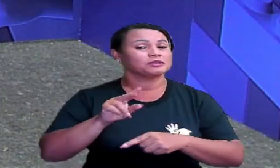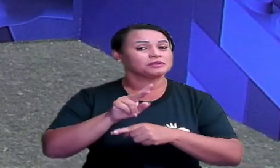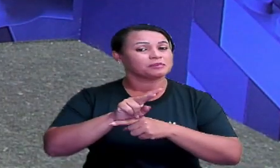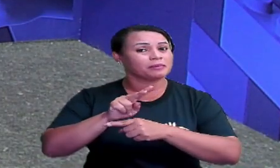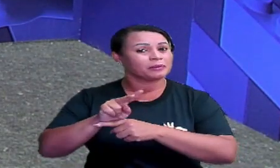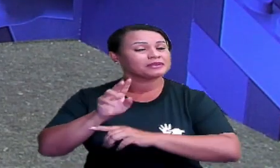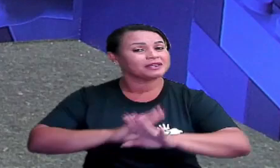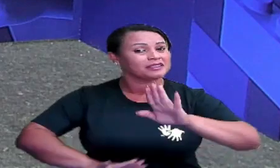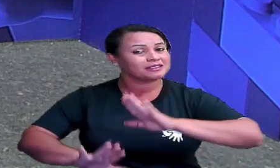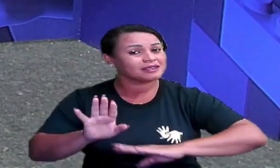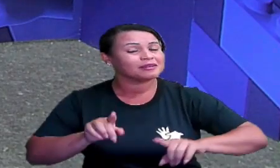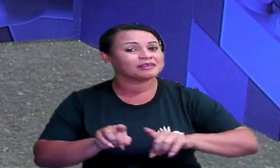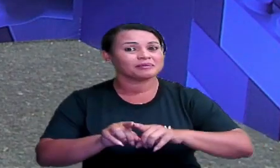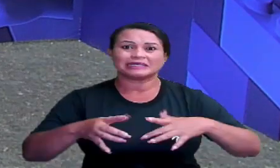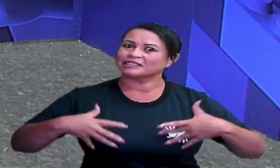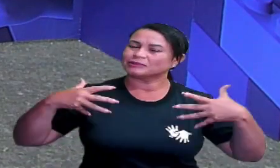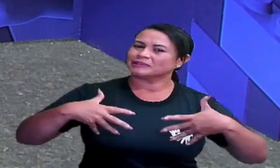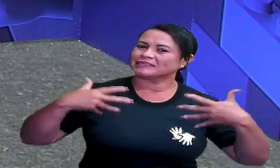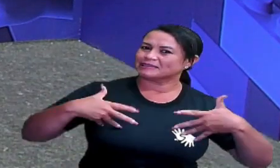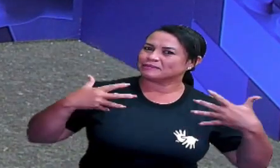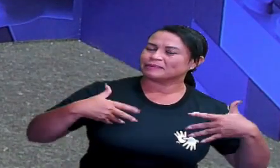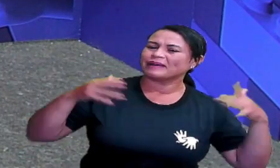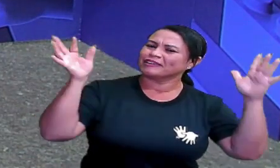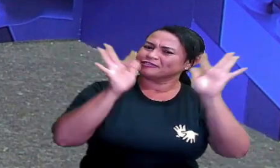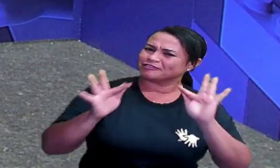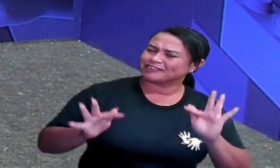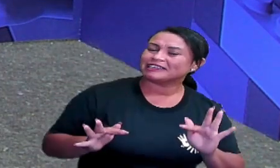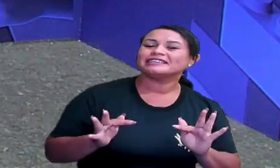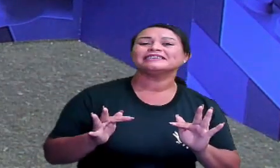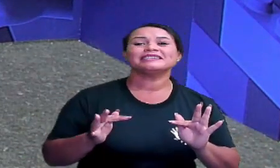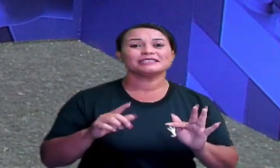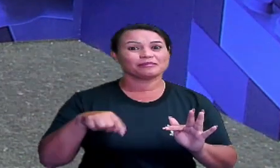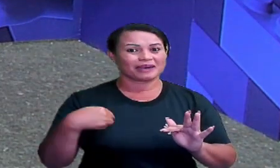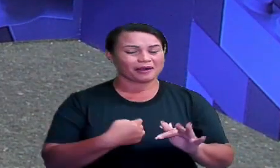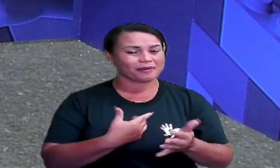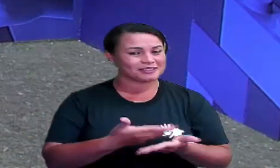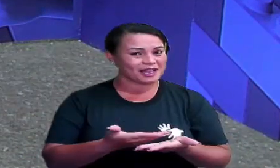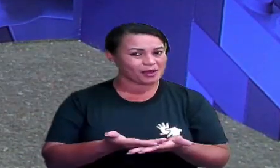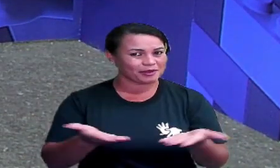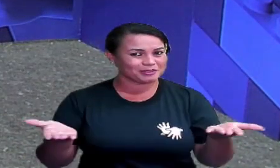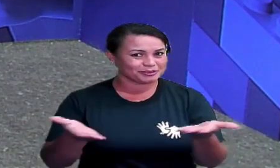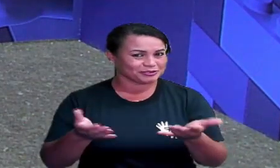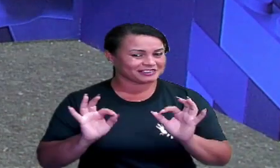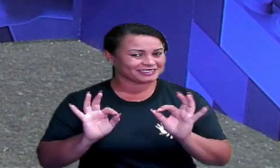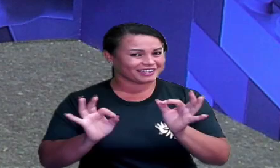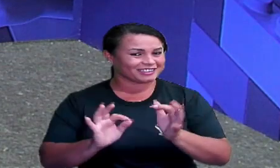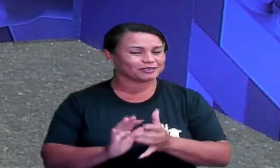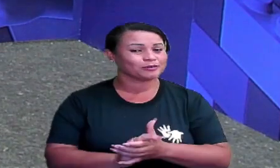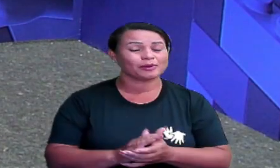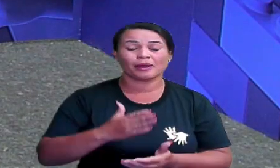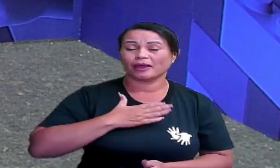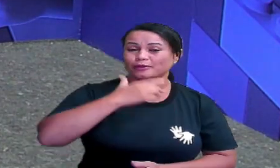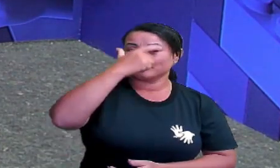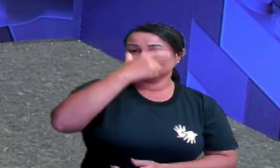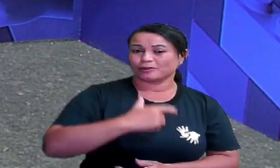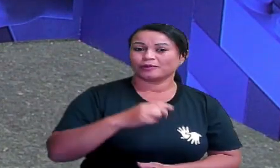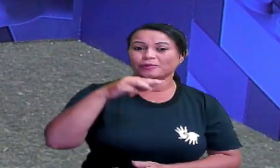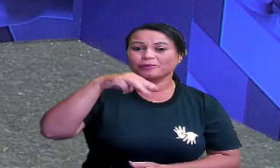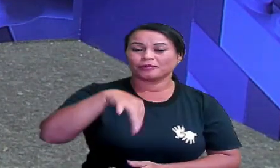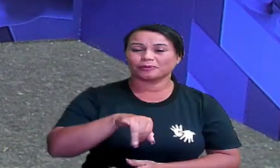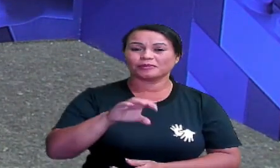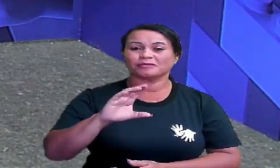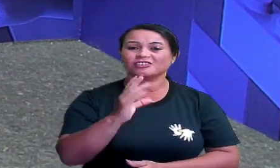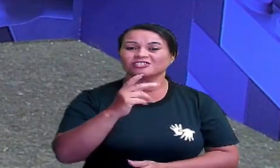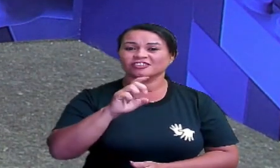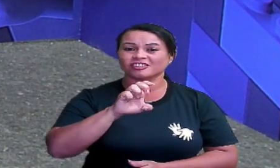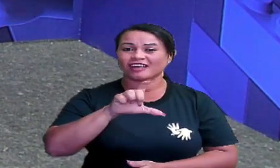cuidando e que estejam animados, felizes, contentes para a nossa aula de hoje, tá certo? Eu me chamo Michele e